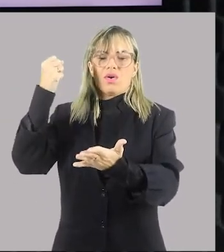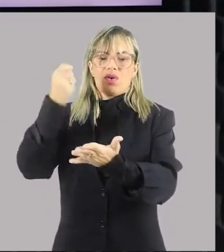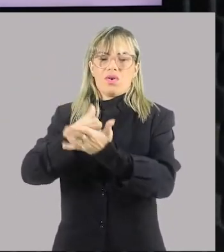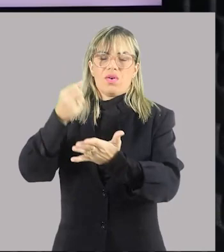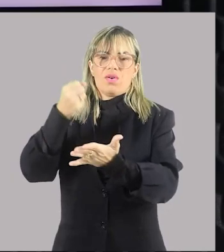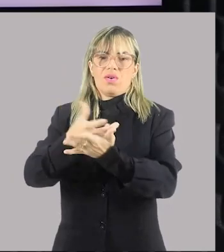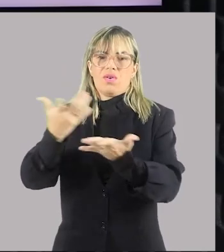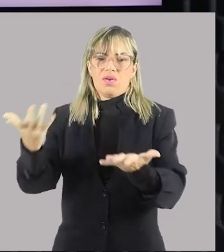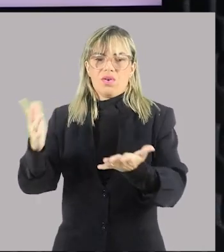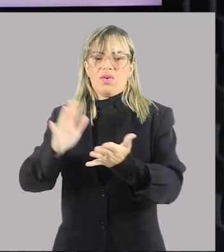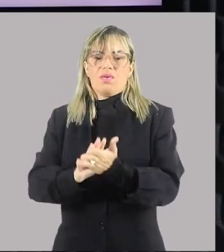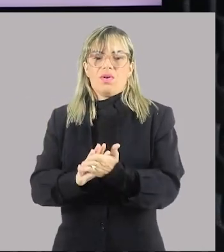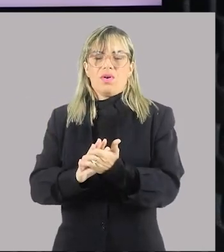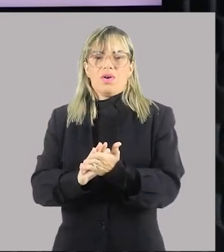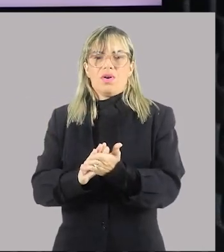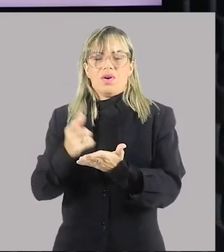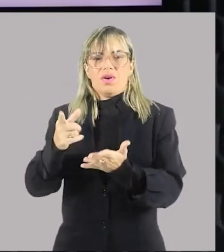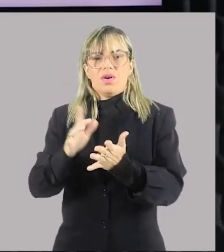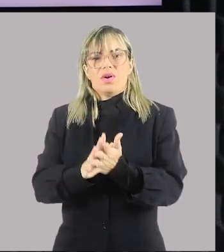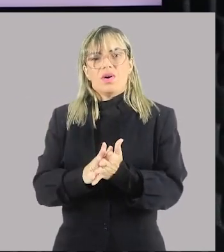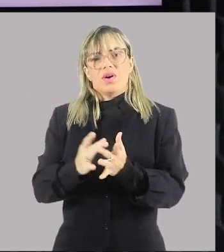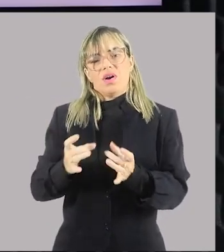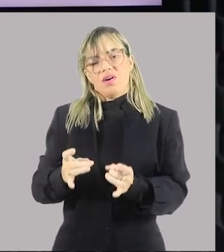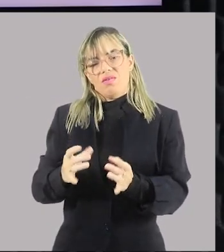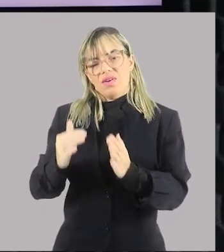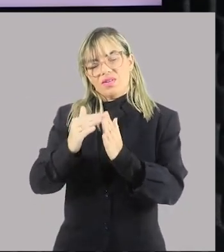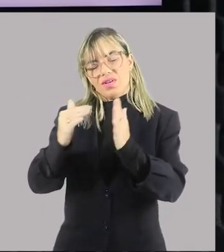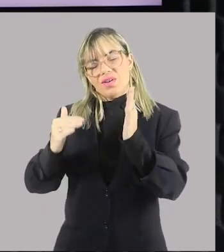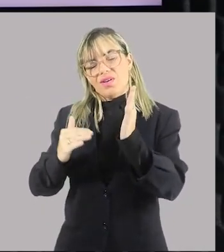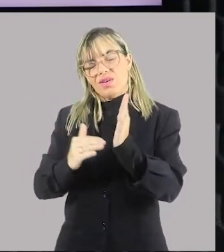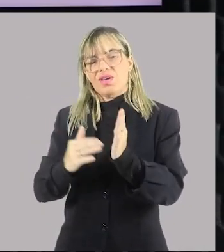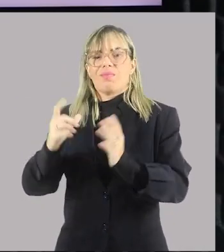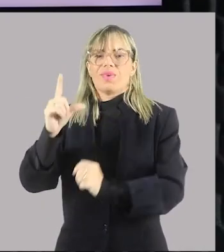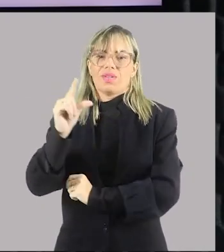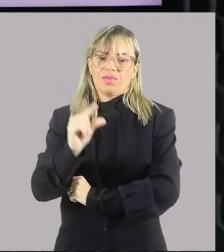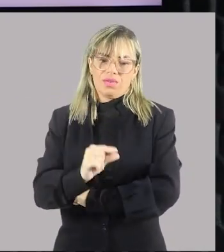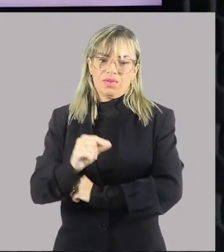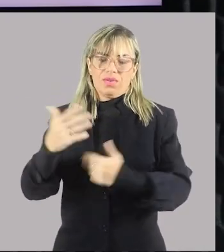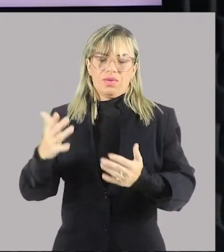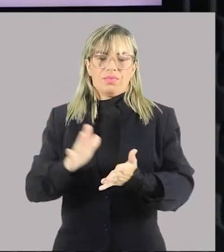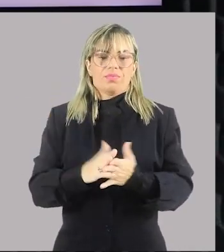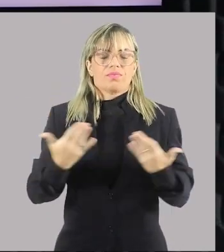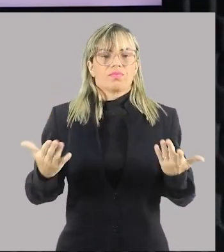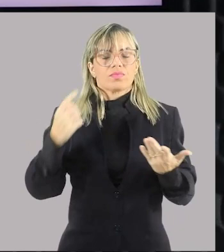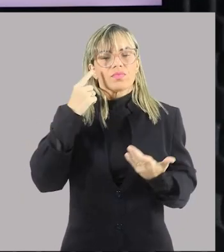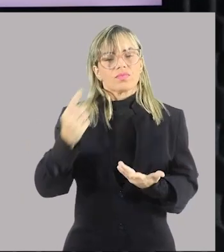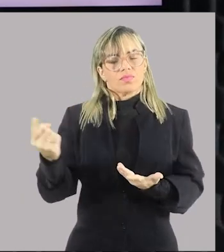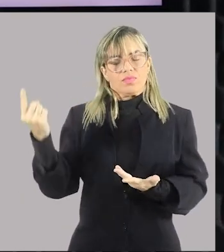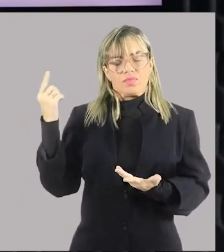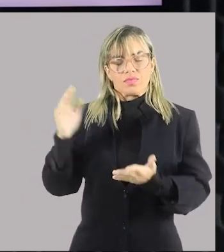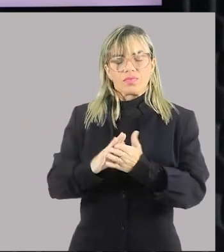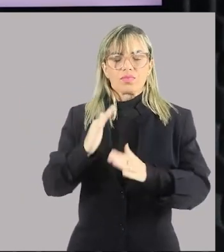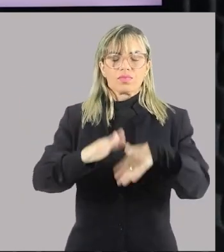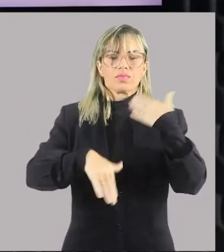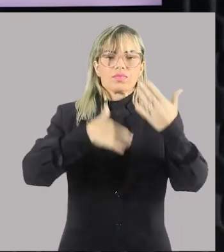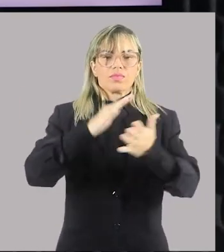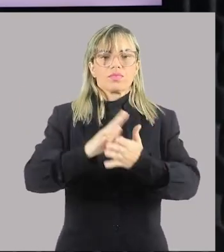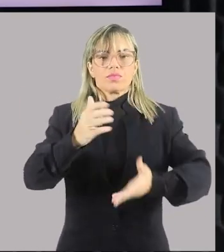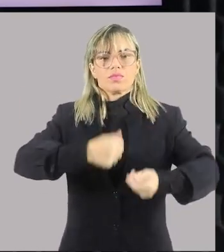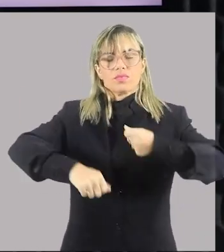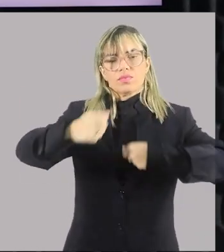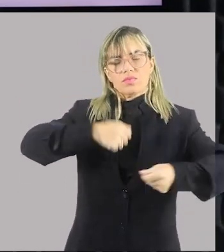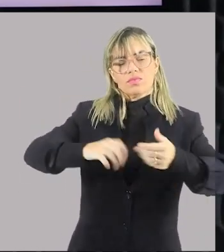é maior do que a minha exportação. Por mais que a gente está abordando todo esse desenvolvimento